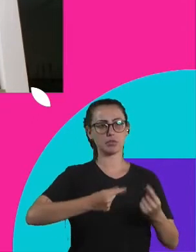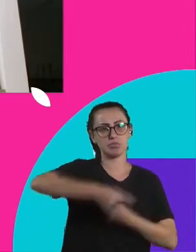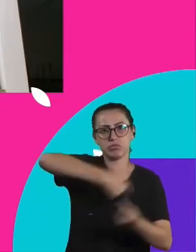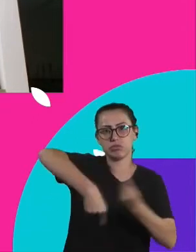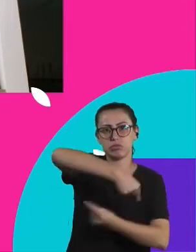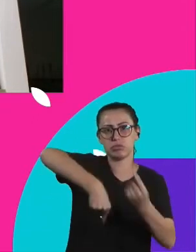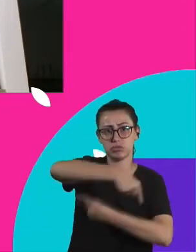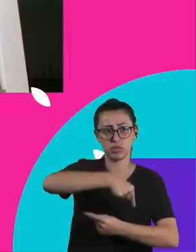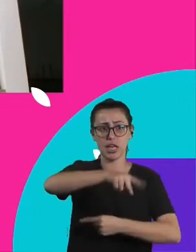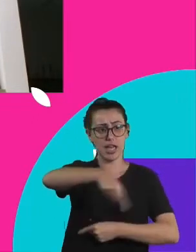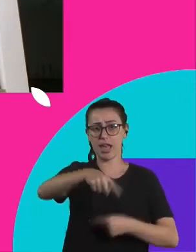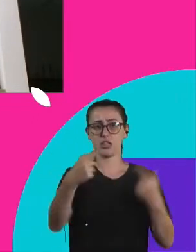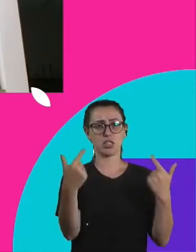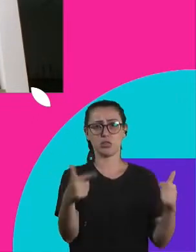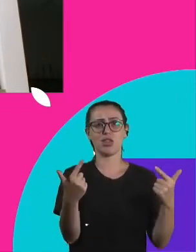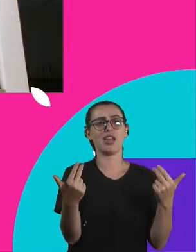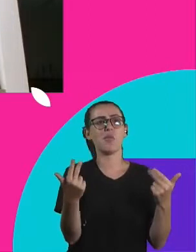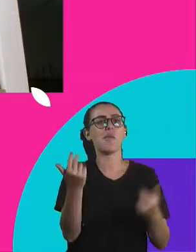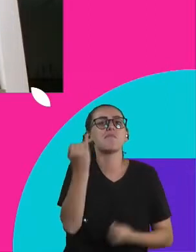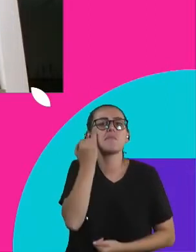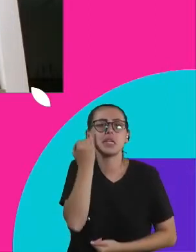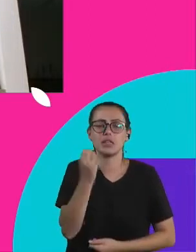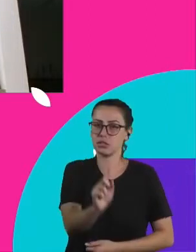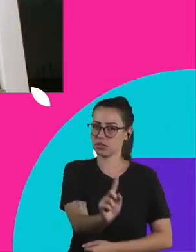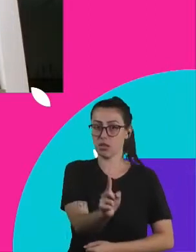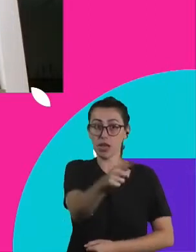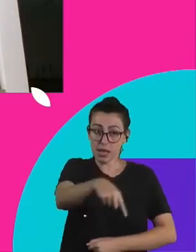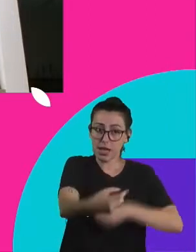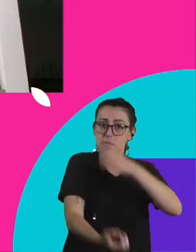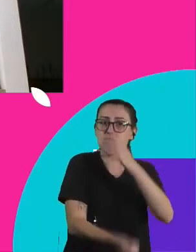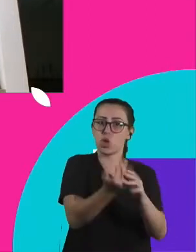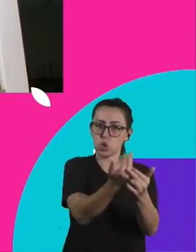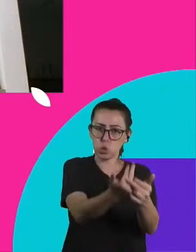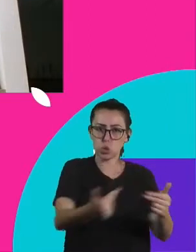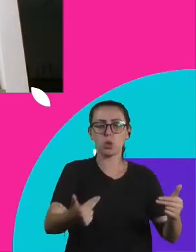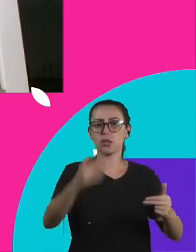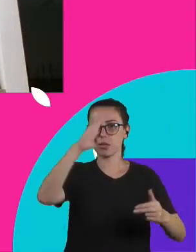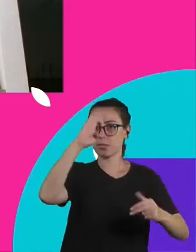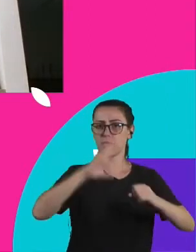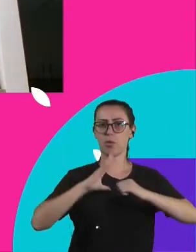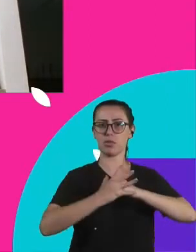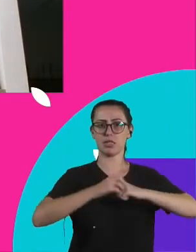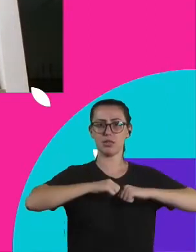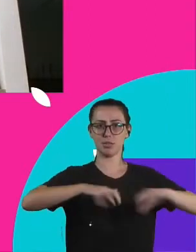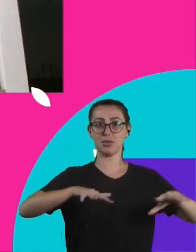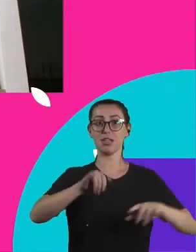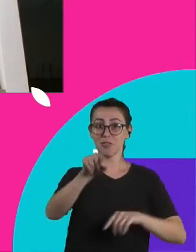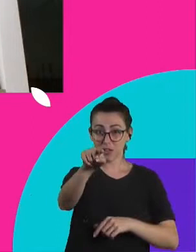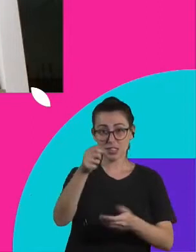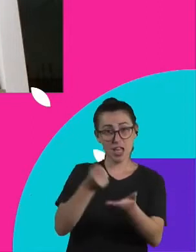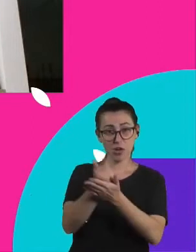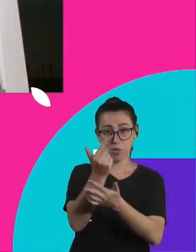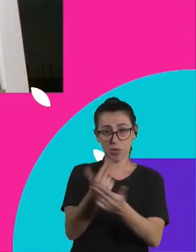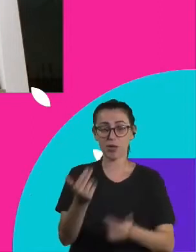produz, e inclusive na pandemia, quando você ia comprar a sua alimentação e você recebia em